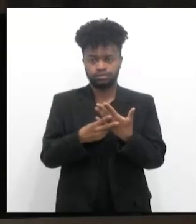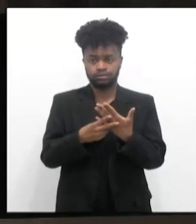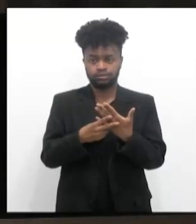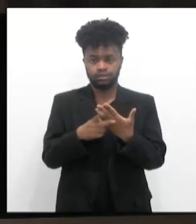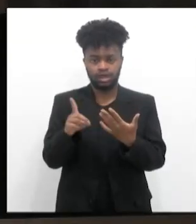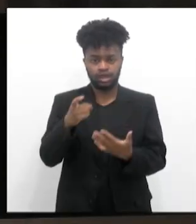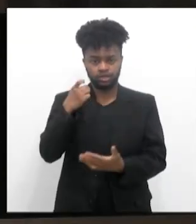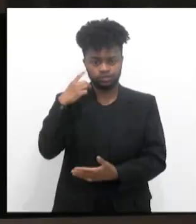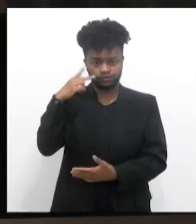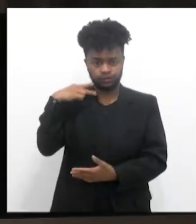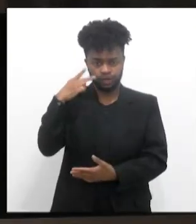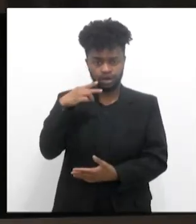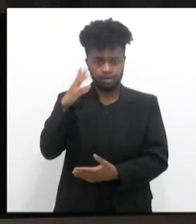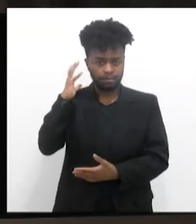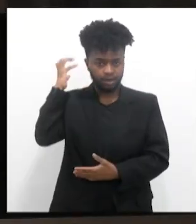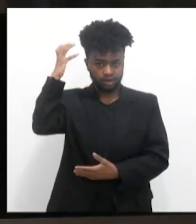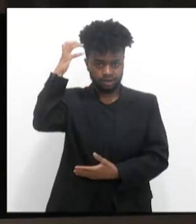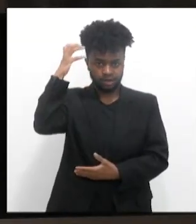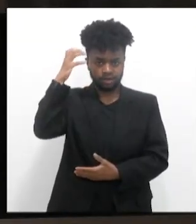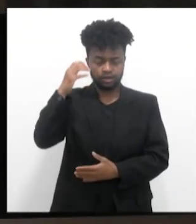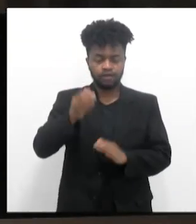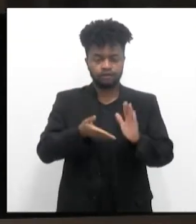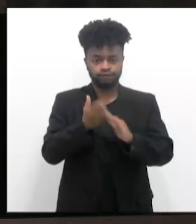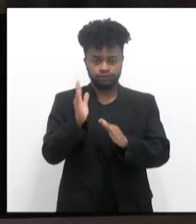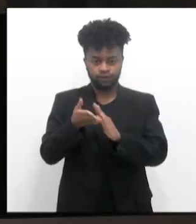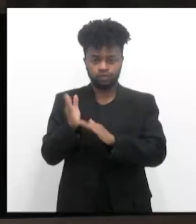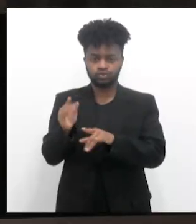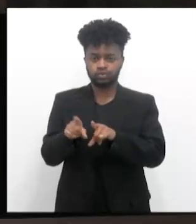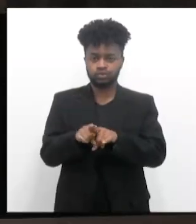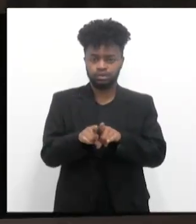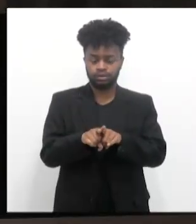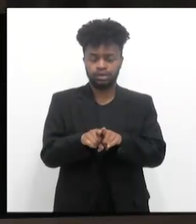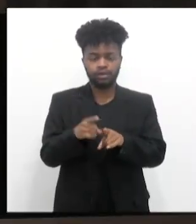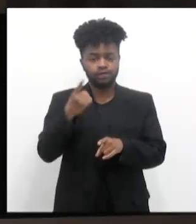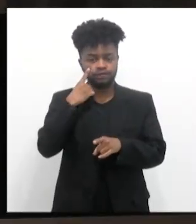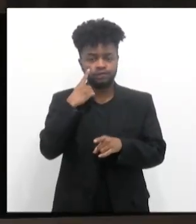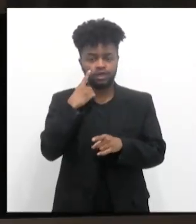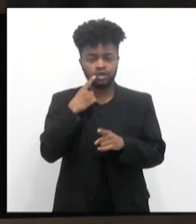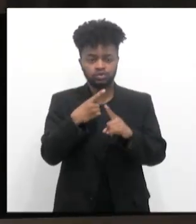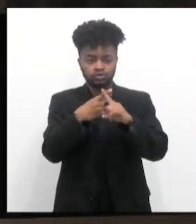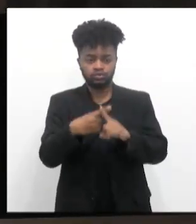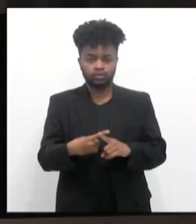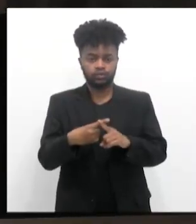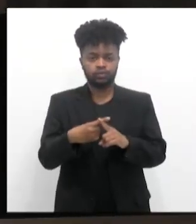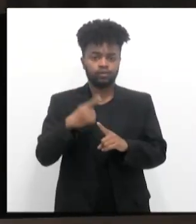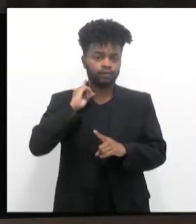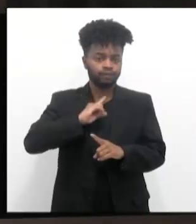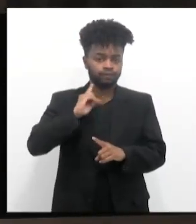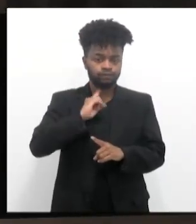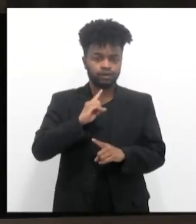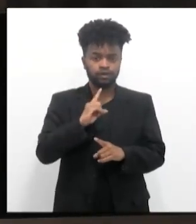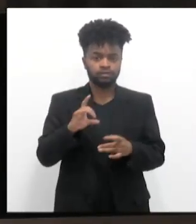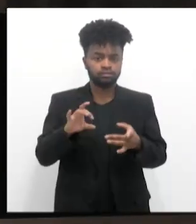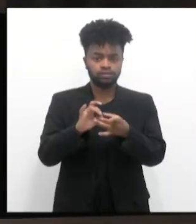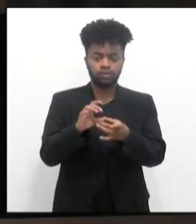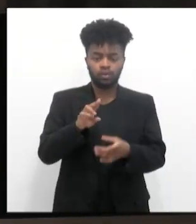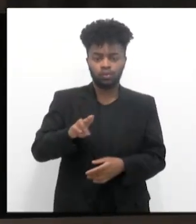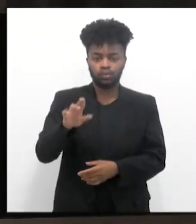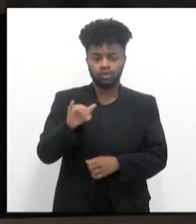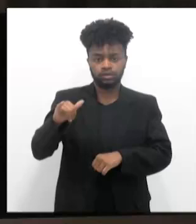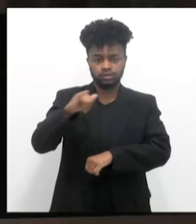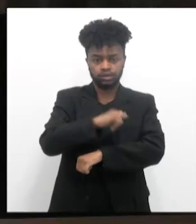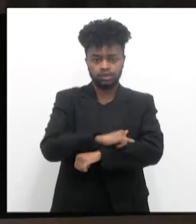da ex-vereadora Marielle, viajou para ver jogo do Flamengo com a aeronave da